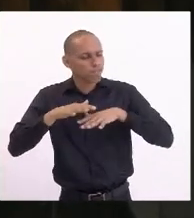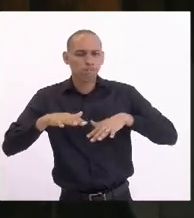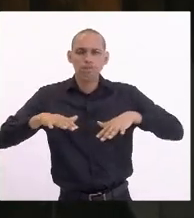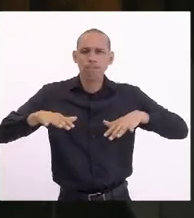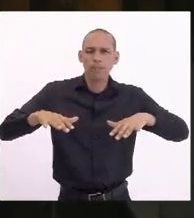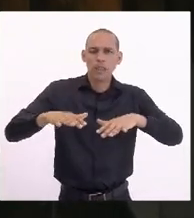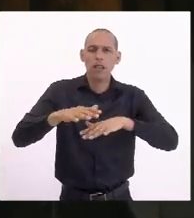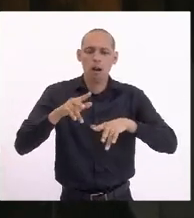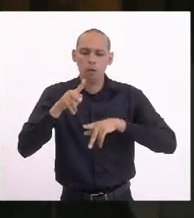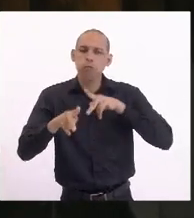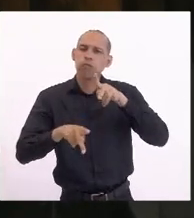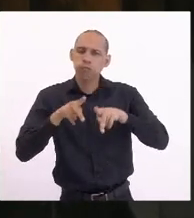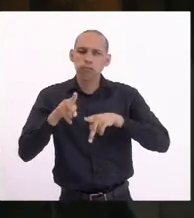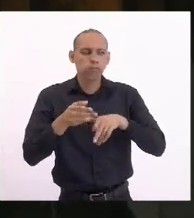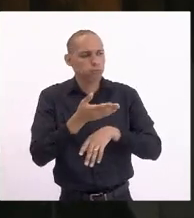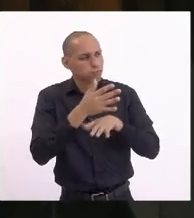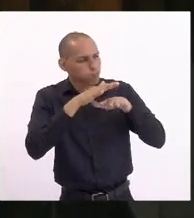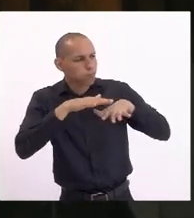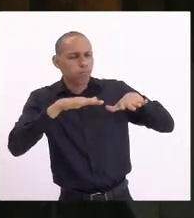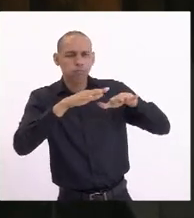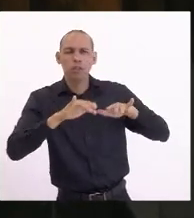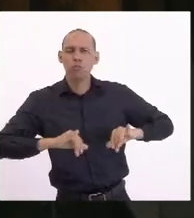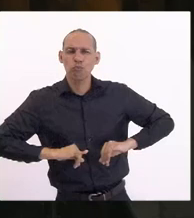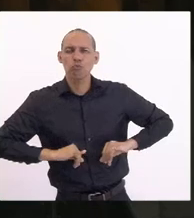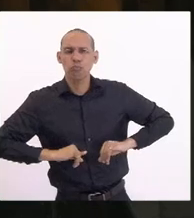à população duramente atingida.